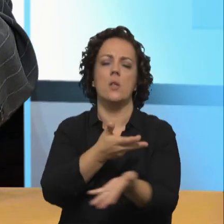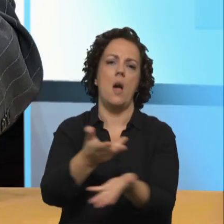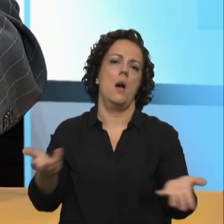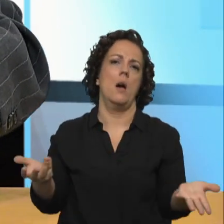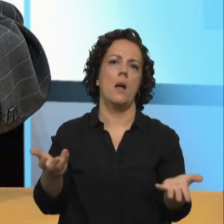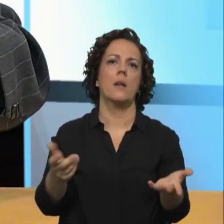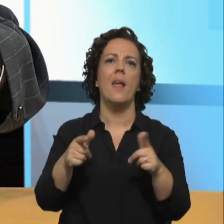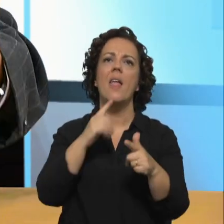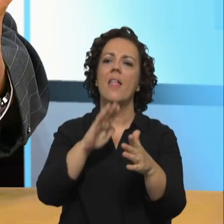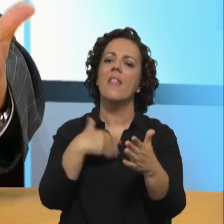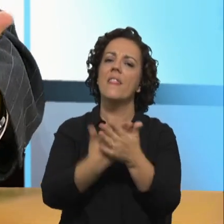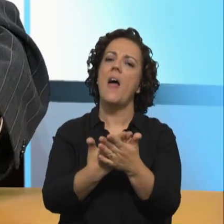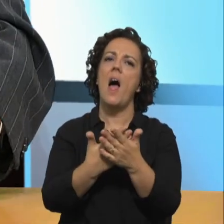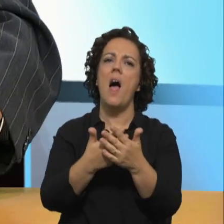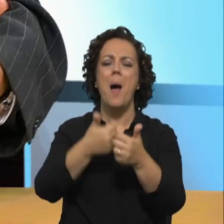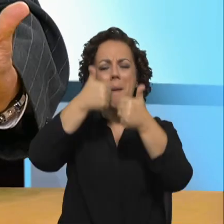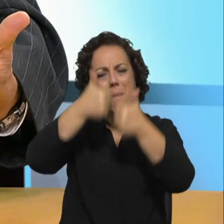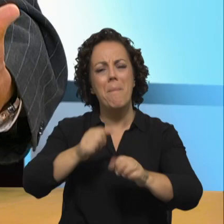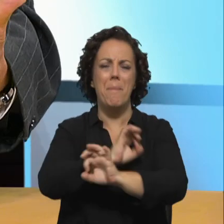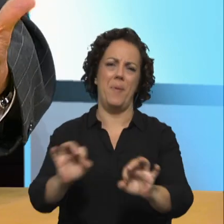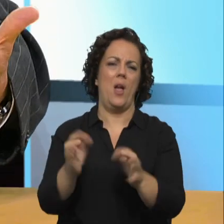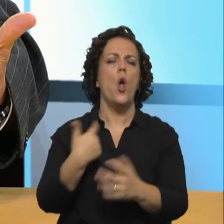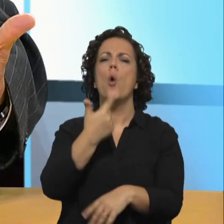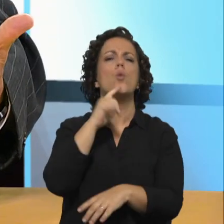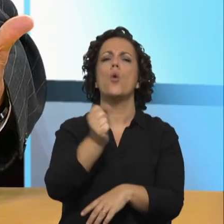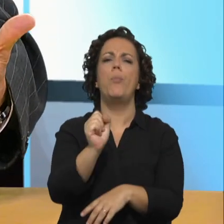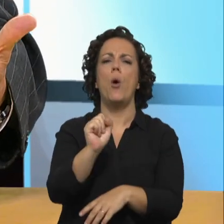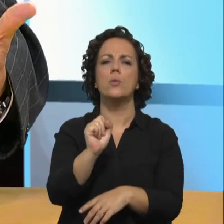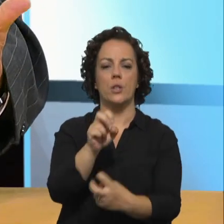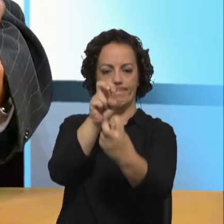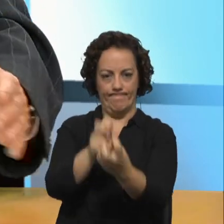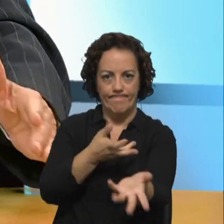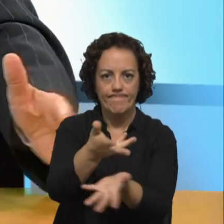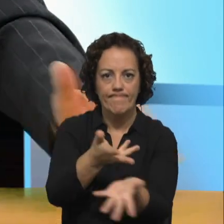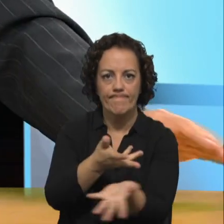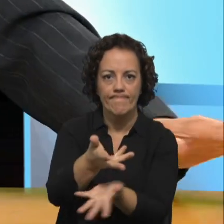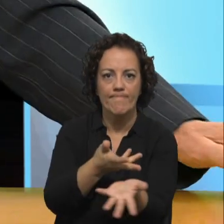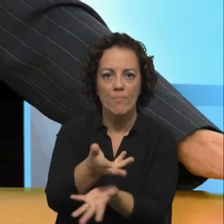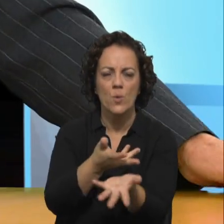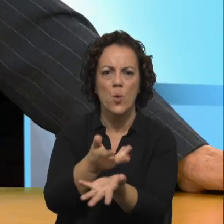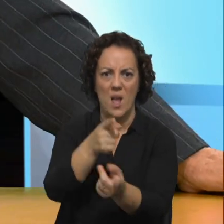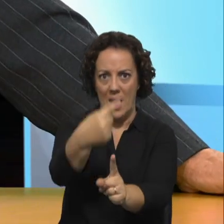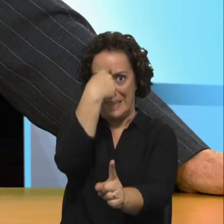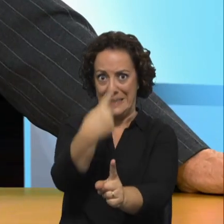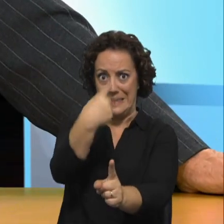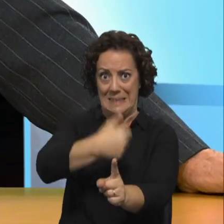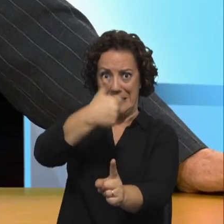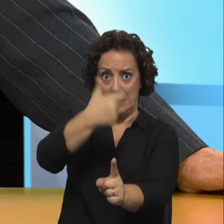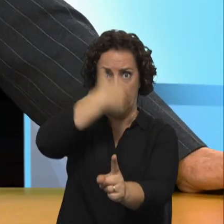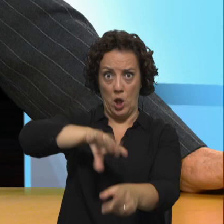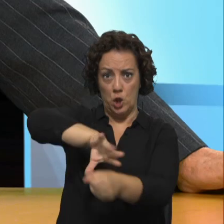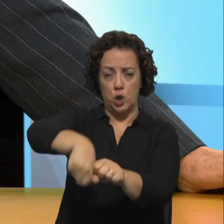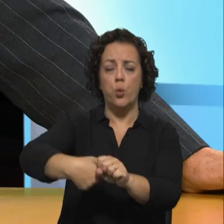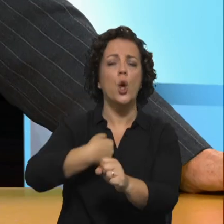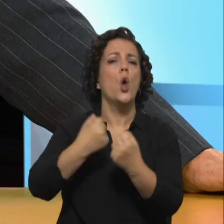um itinerário de decência. Eu não posso negociar com um parceiro que o primeiro objetivo que tem é destruir-me, que é o